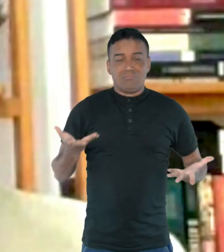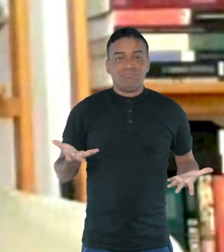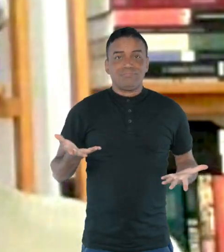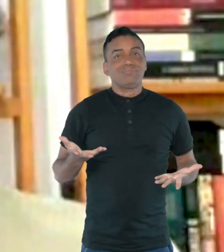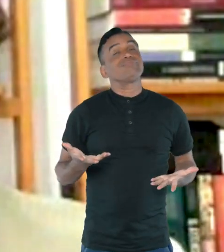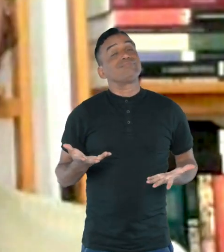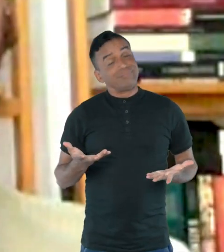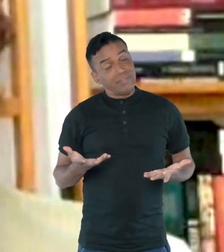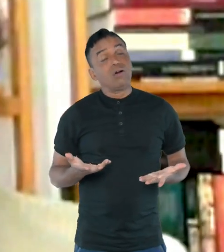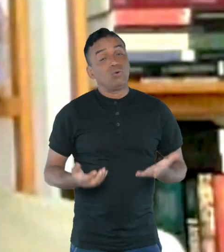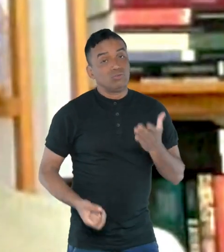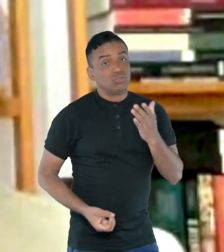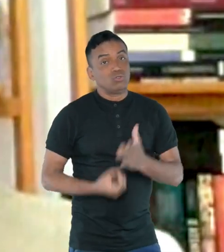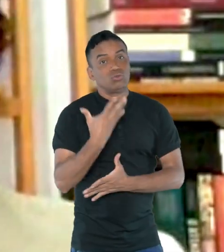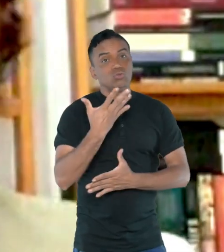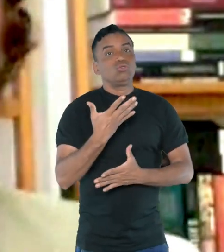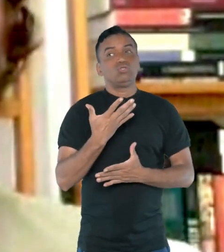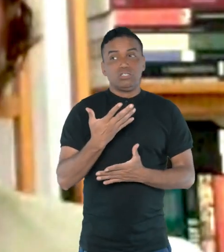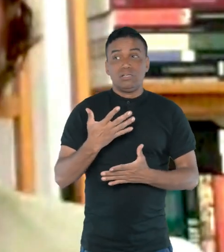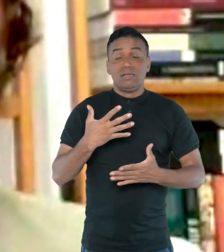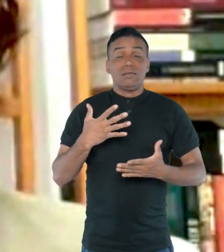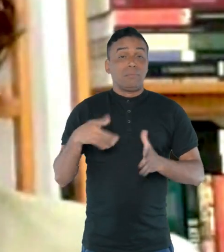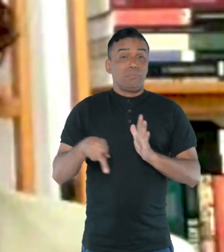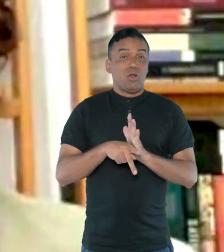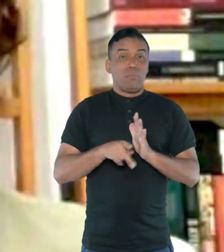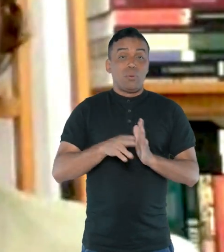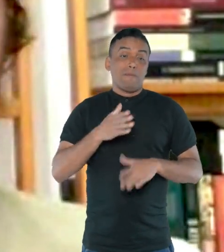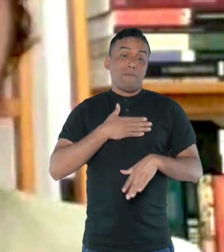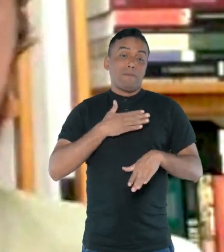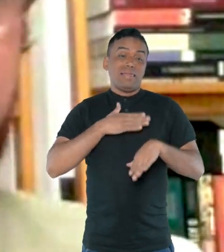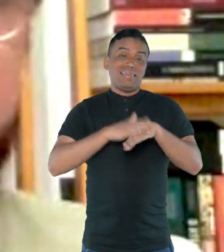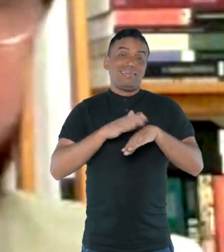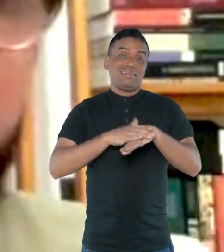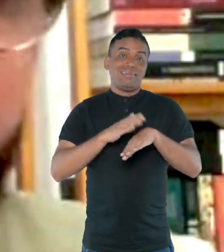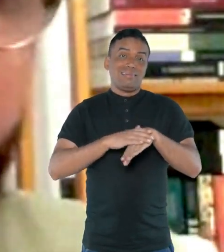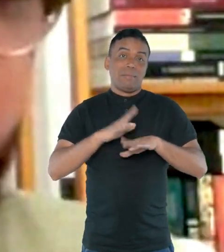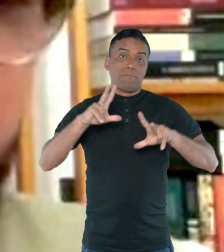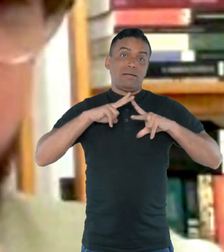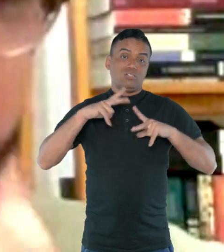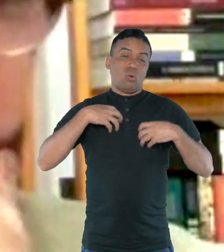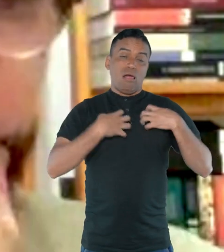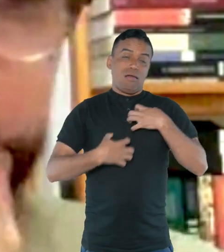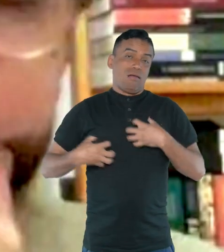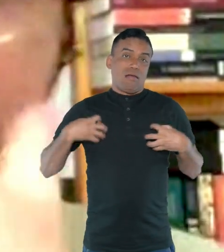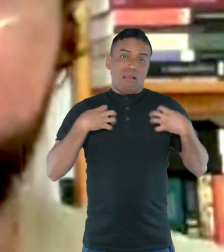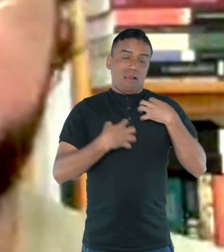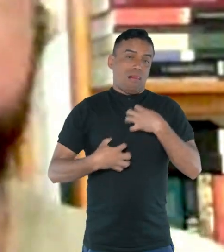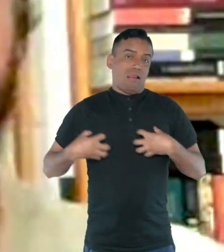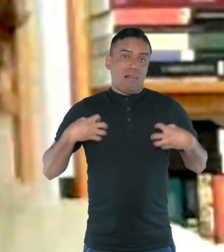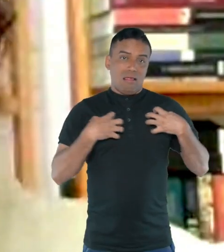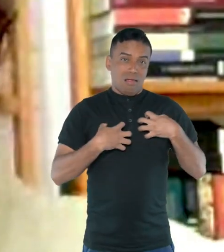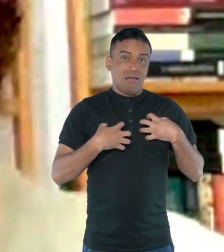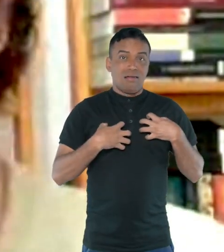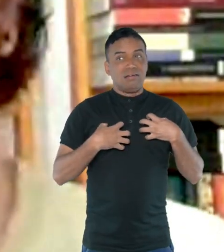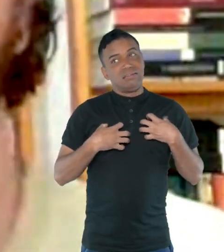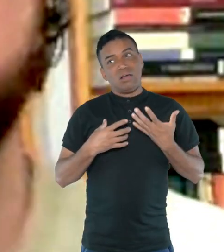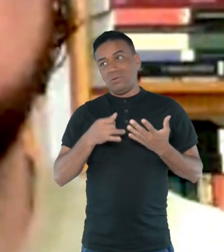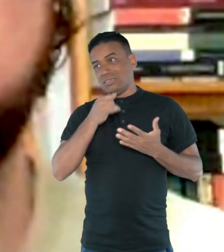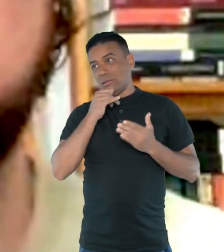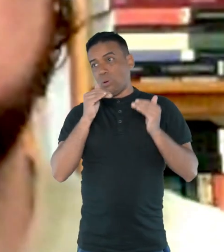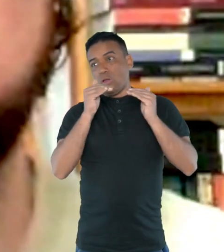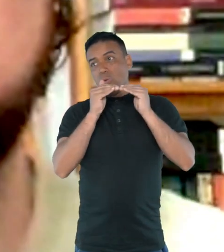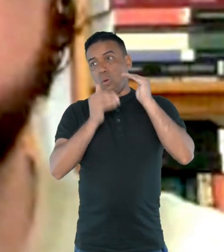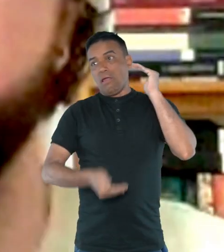traz, sim, algumas das minhas inquietações que eu tenho em relação às incoerências